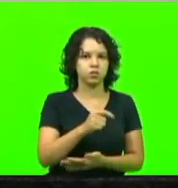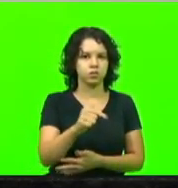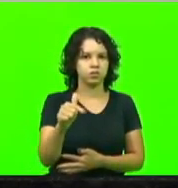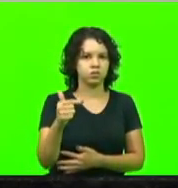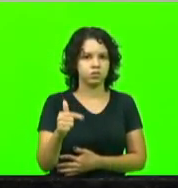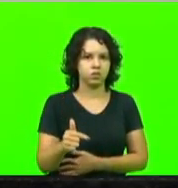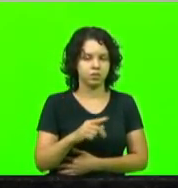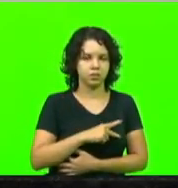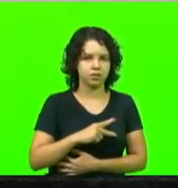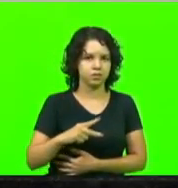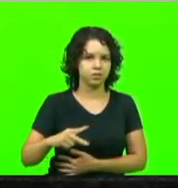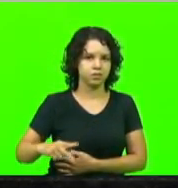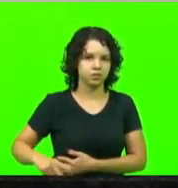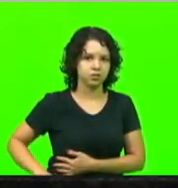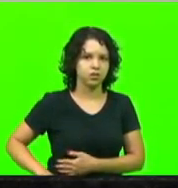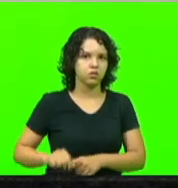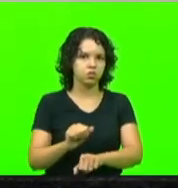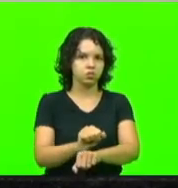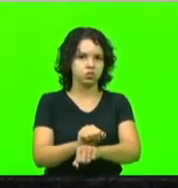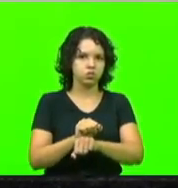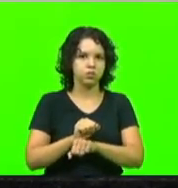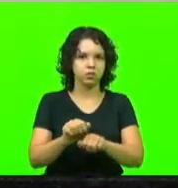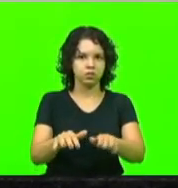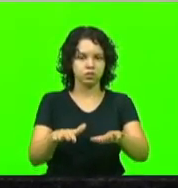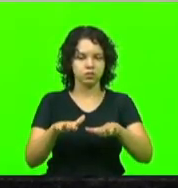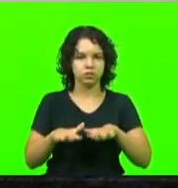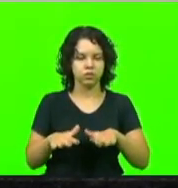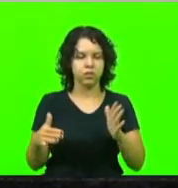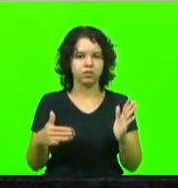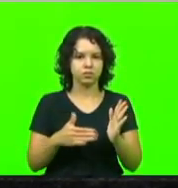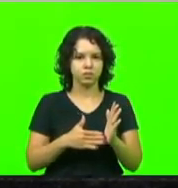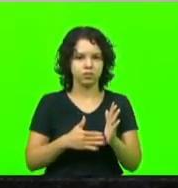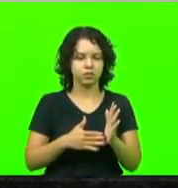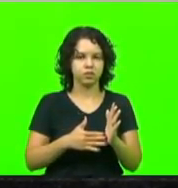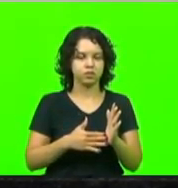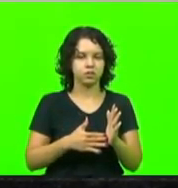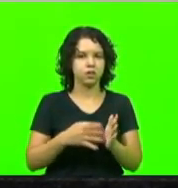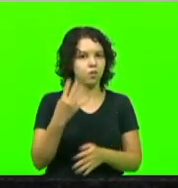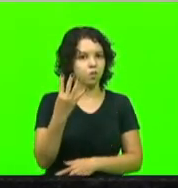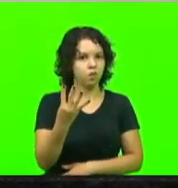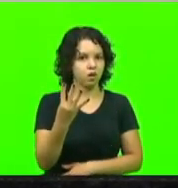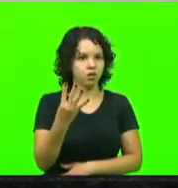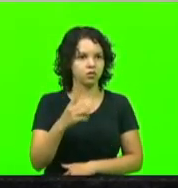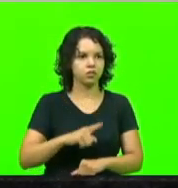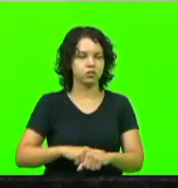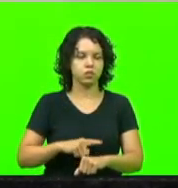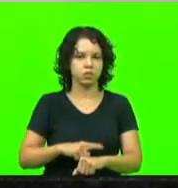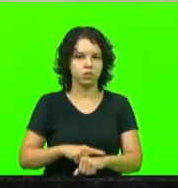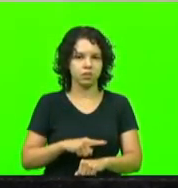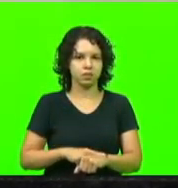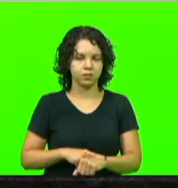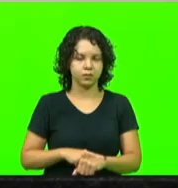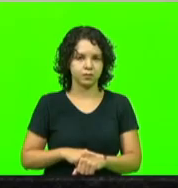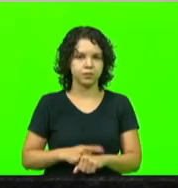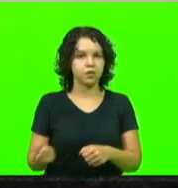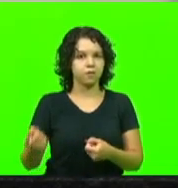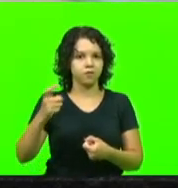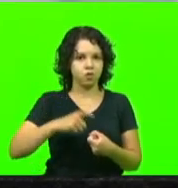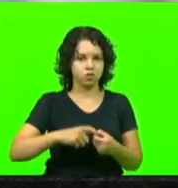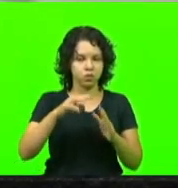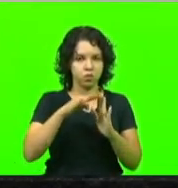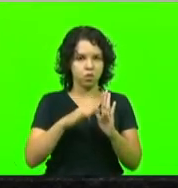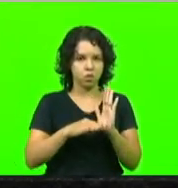esta presidência suspende a sessão até às 16 horas, quando voltaremos com a